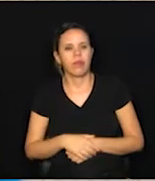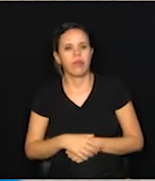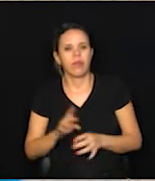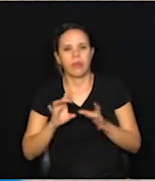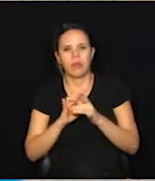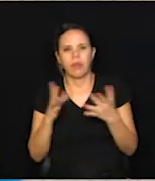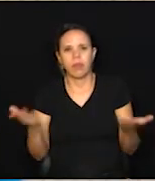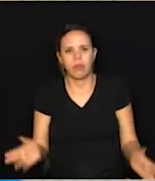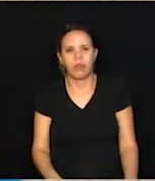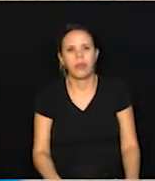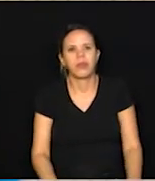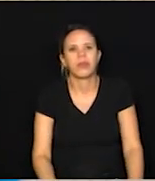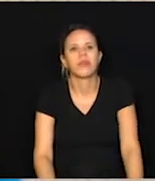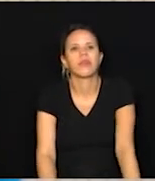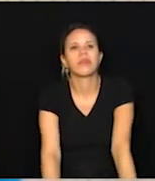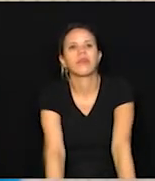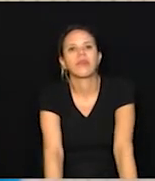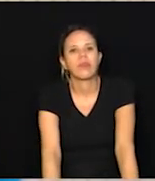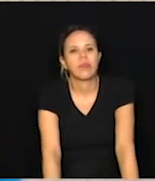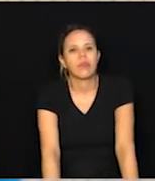disposição.